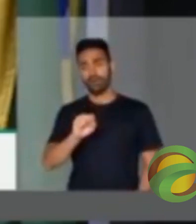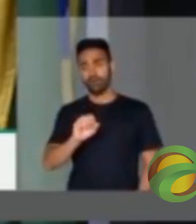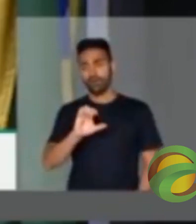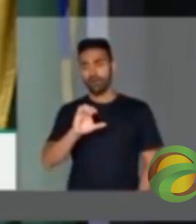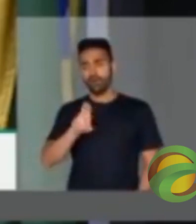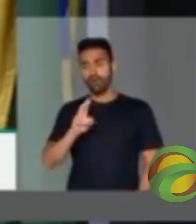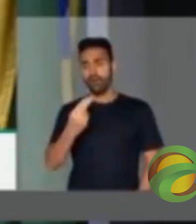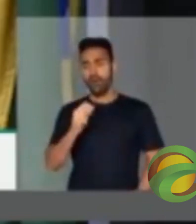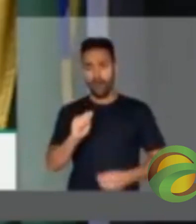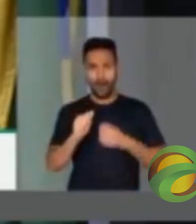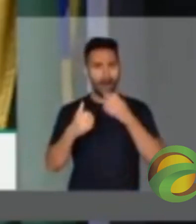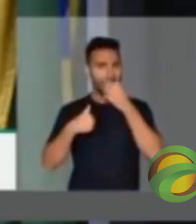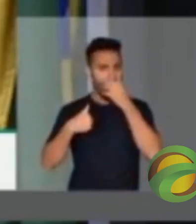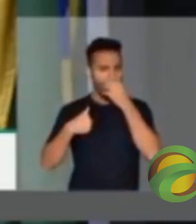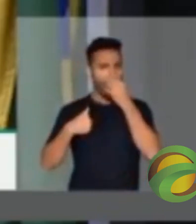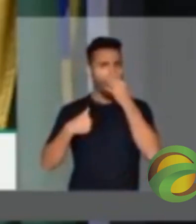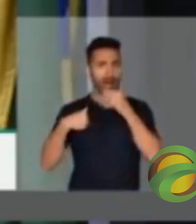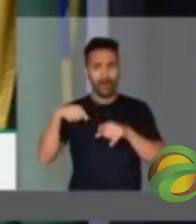uma vez,